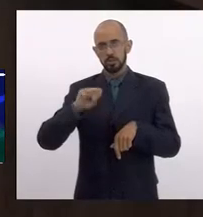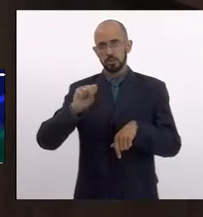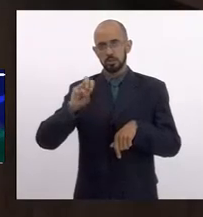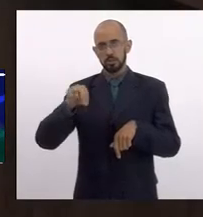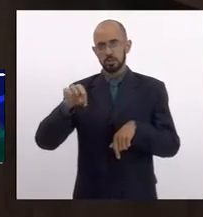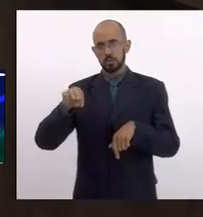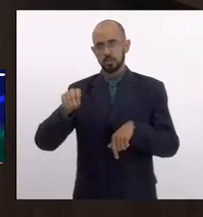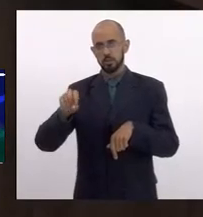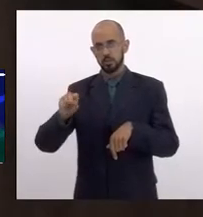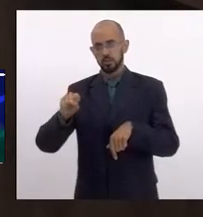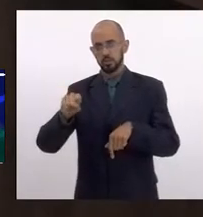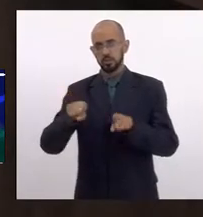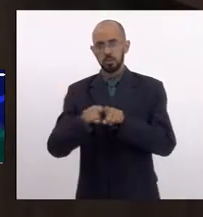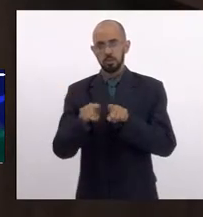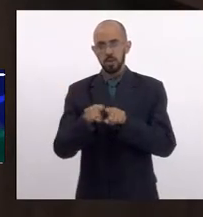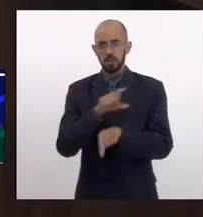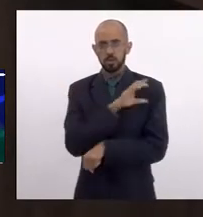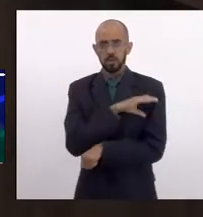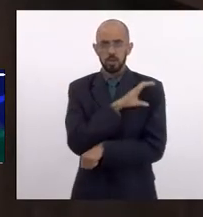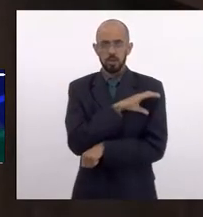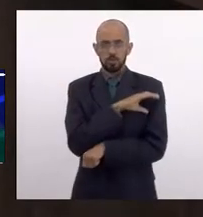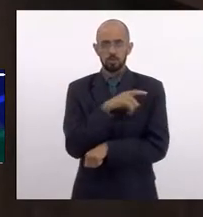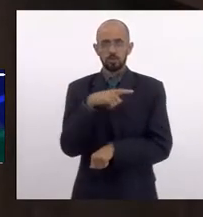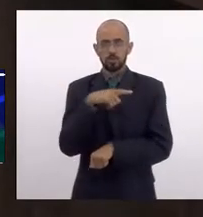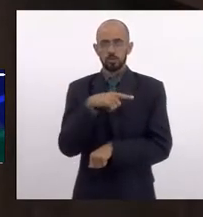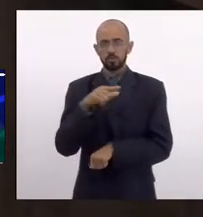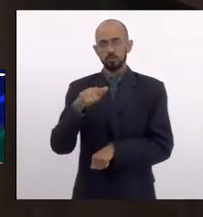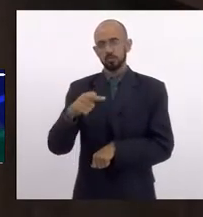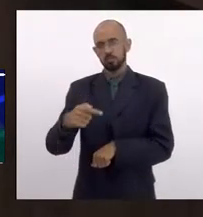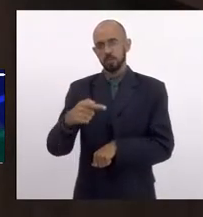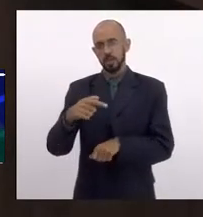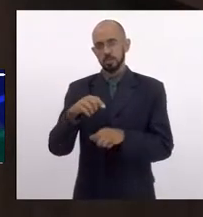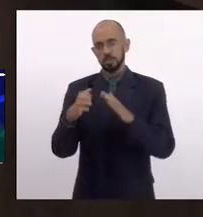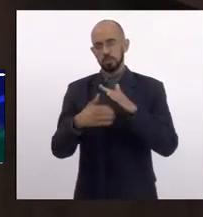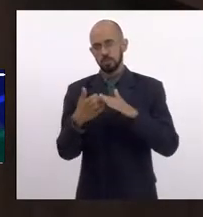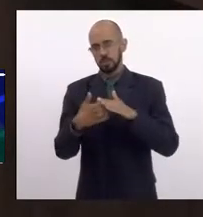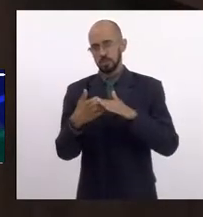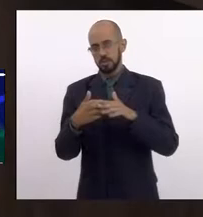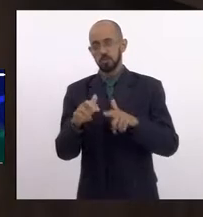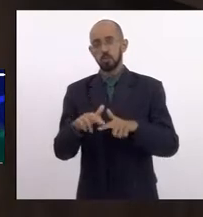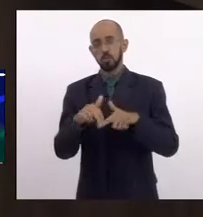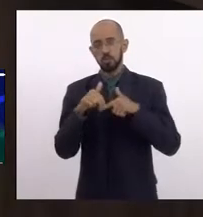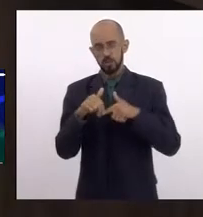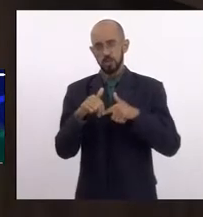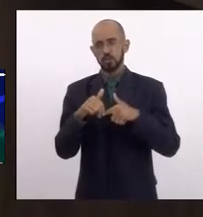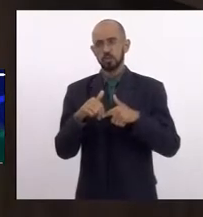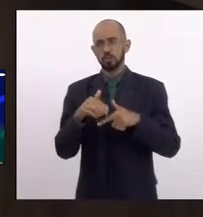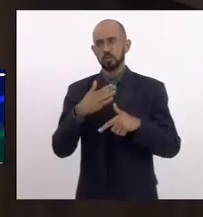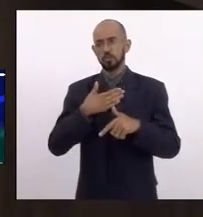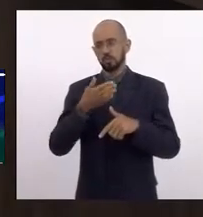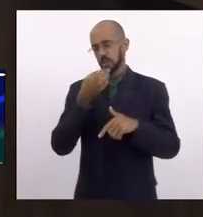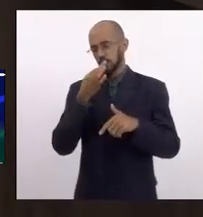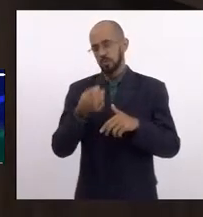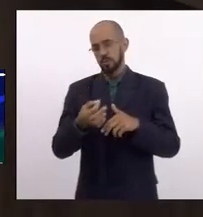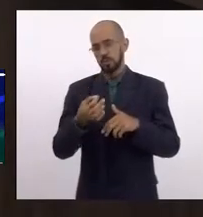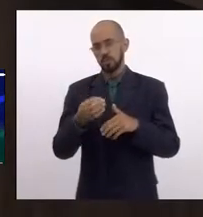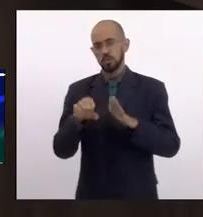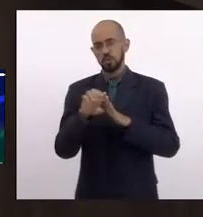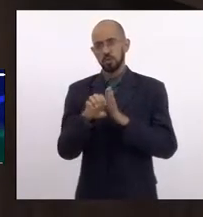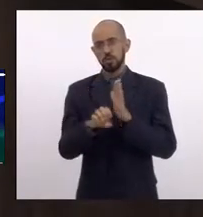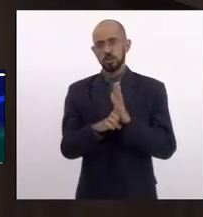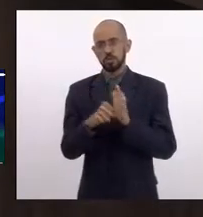chegar a 7 empresas assim por seu presidente meu parecer na tributação sobre as emendas